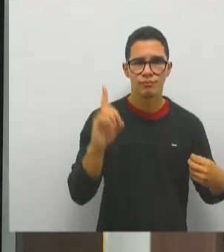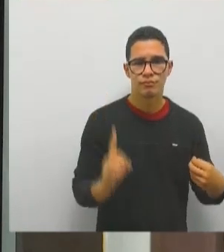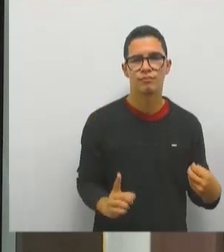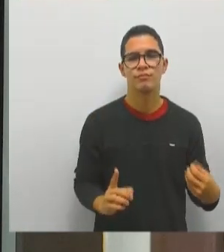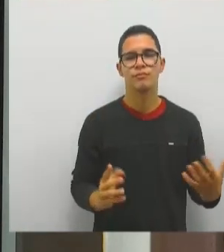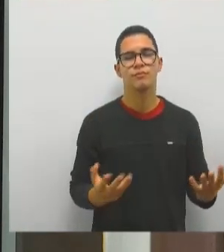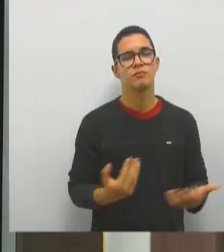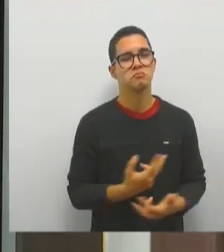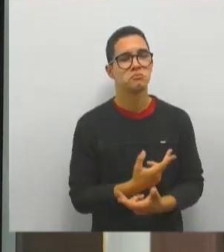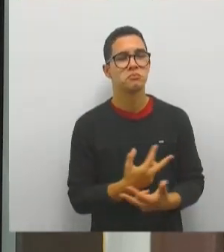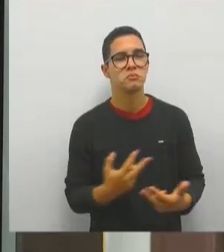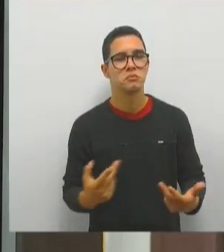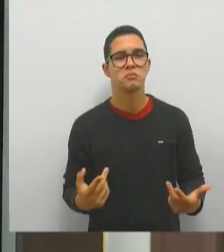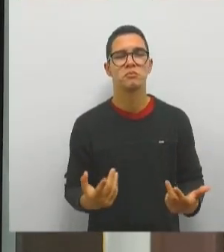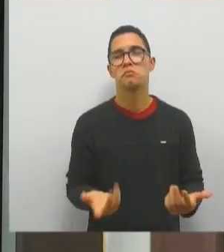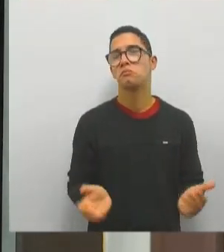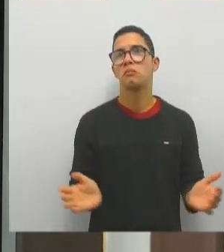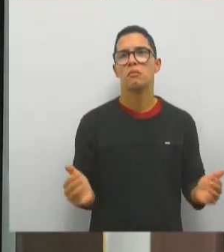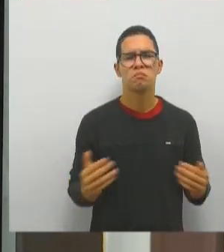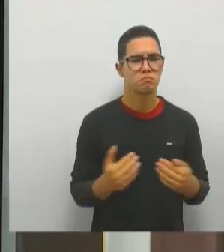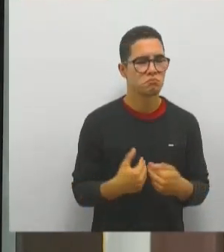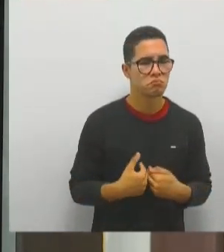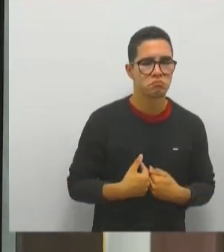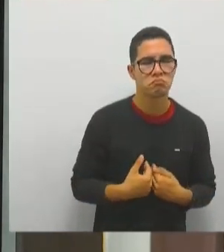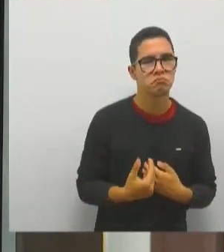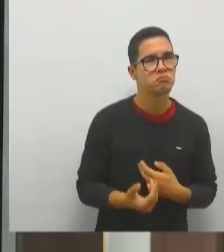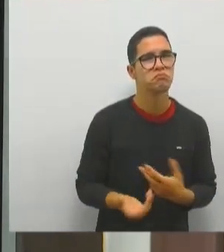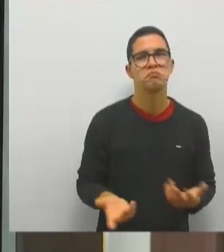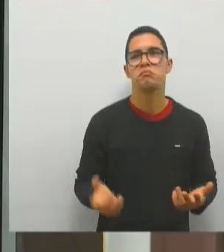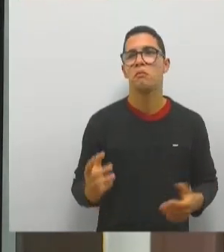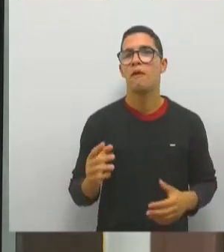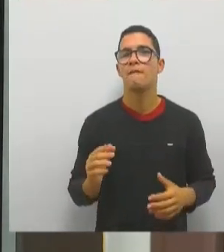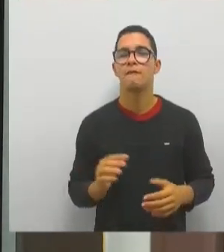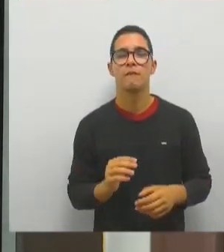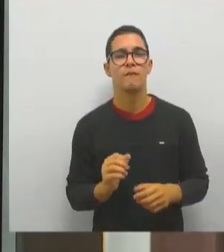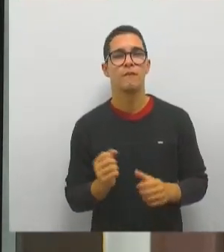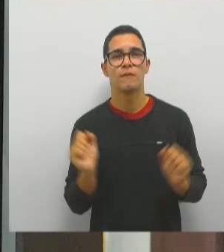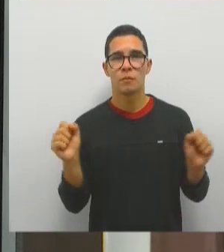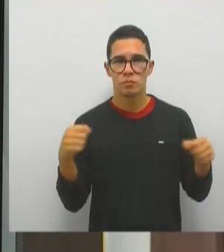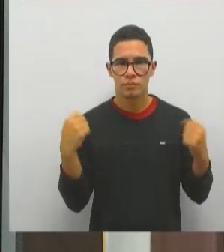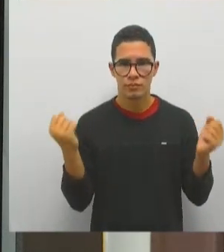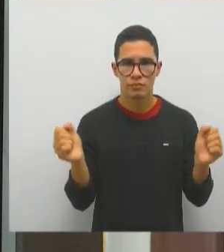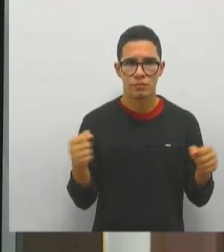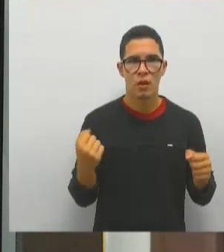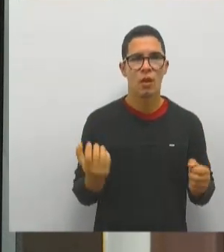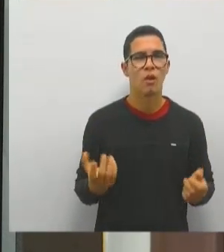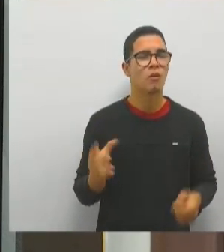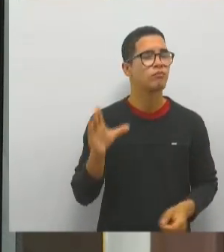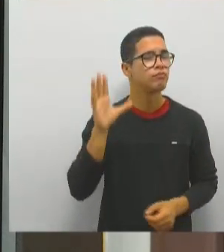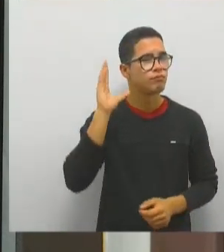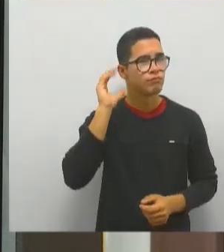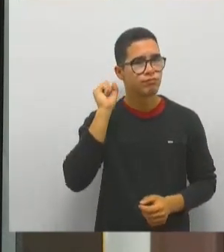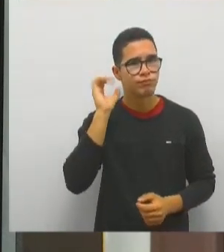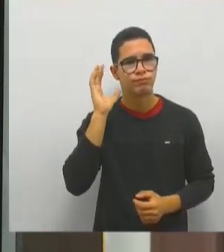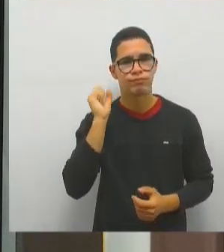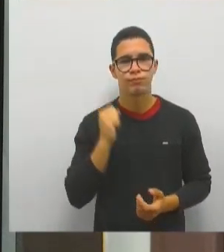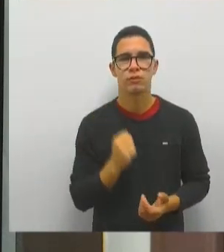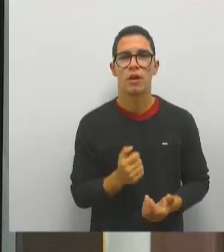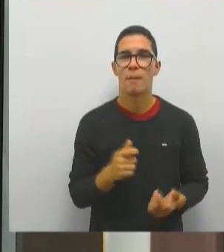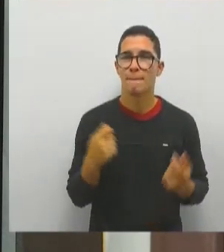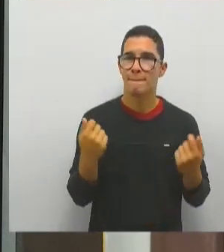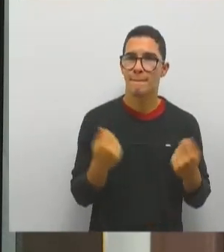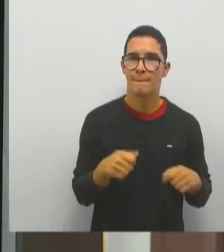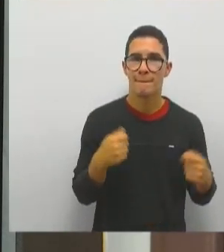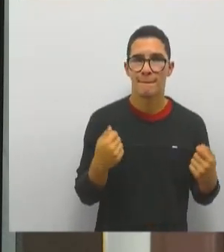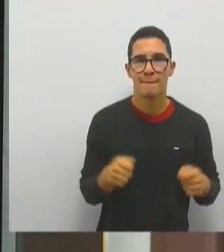ser deficiência da casa autista, pode ser deficiência física, pode ser deficiência auditiva, que ele precisa